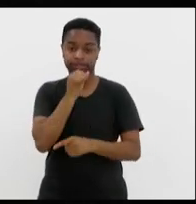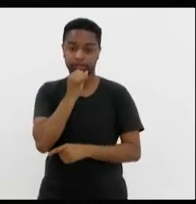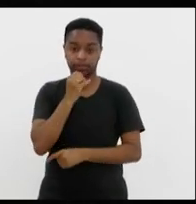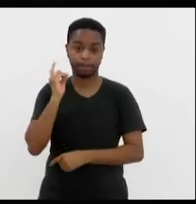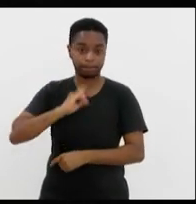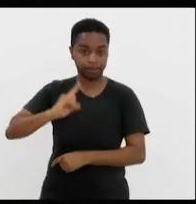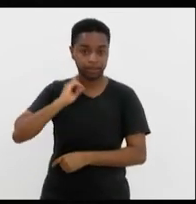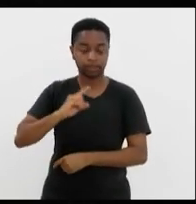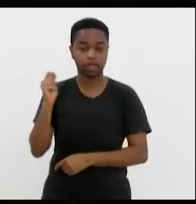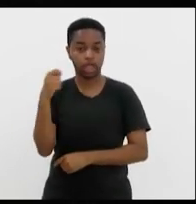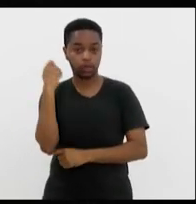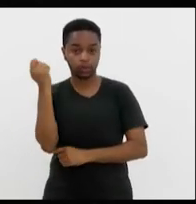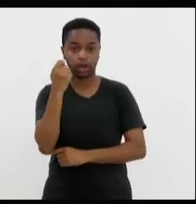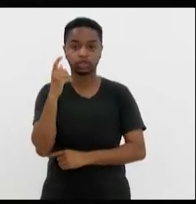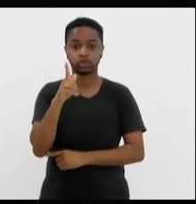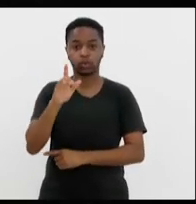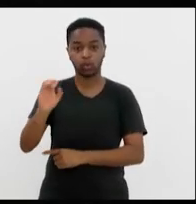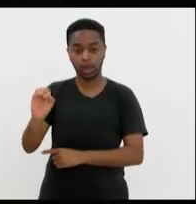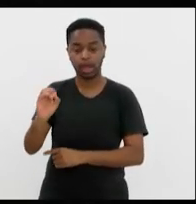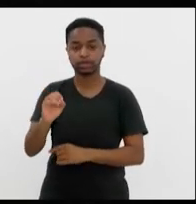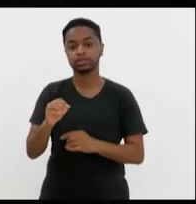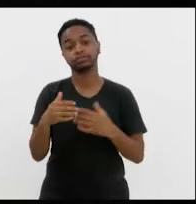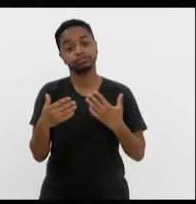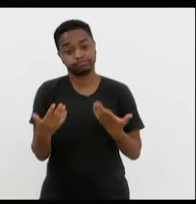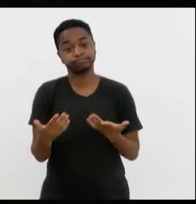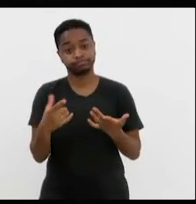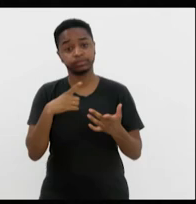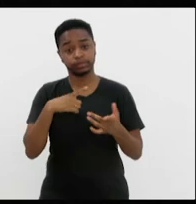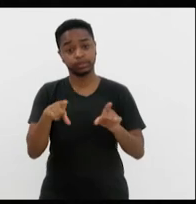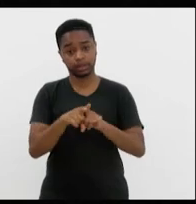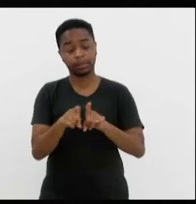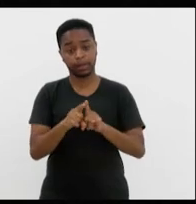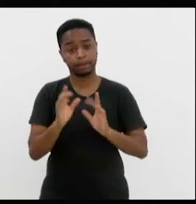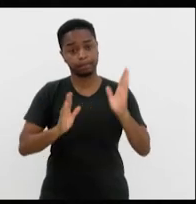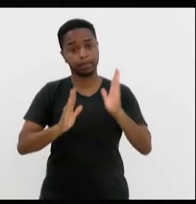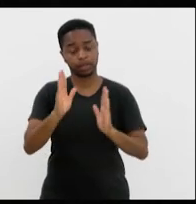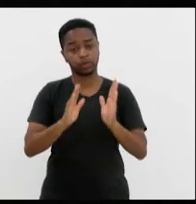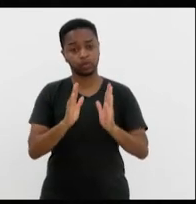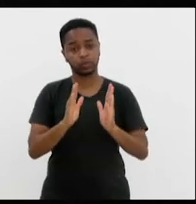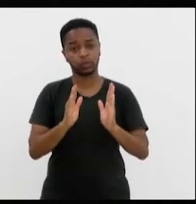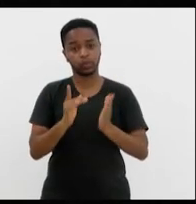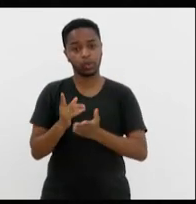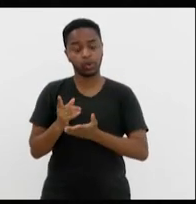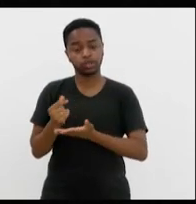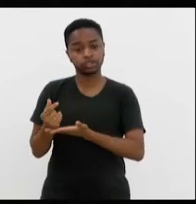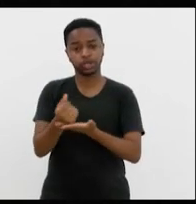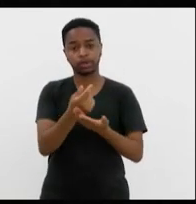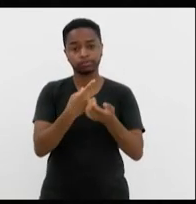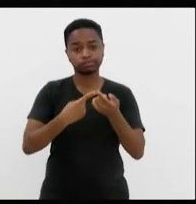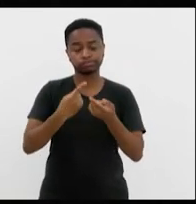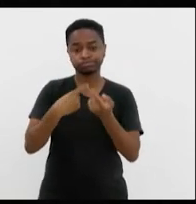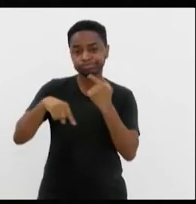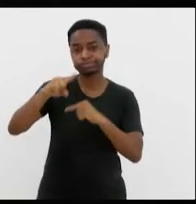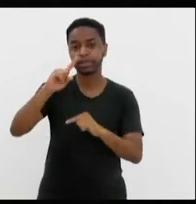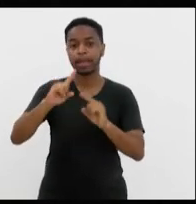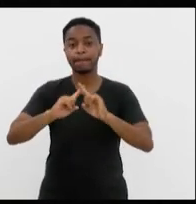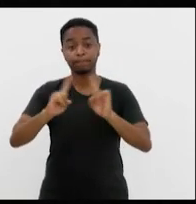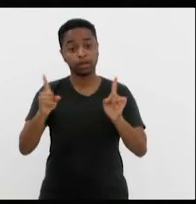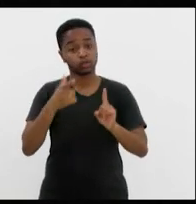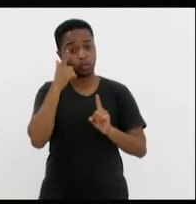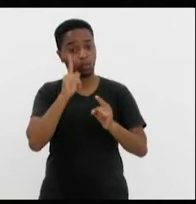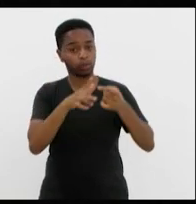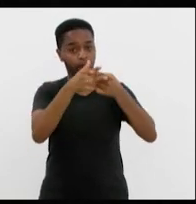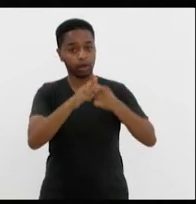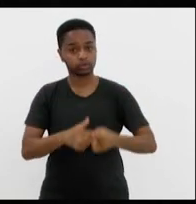Sul, como Goiás, também aderiram ao regime de recuperação fiscal e reajustam